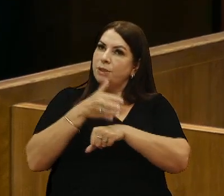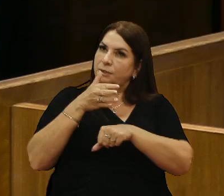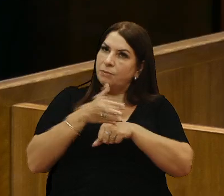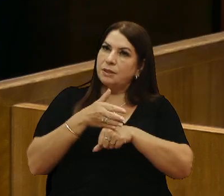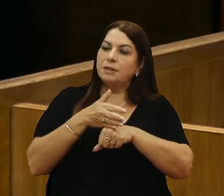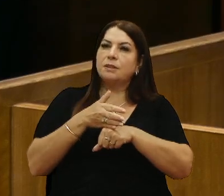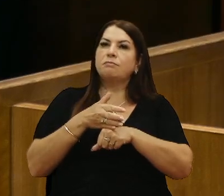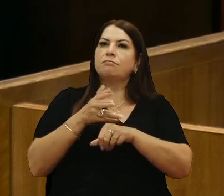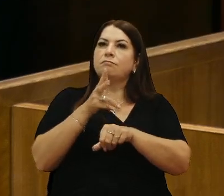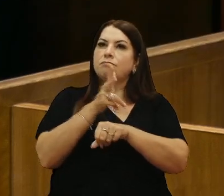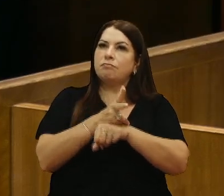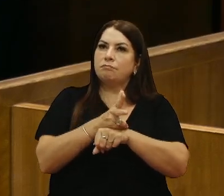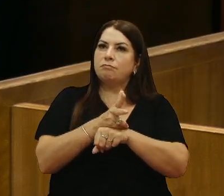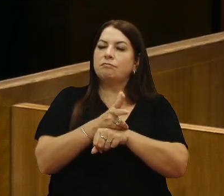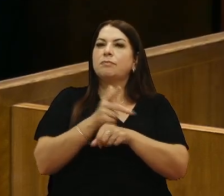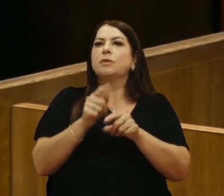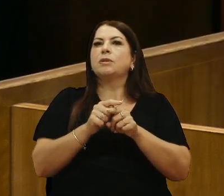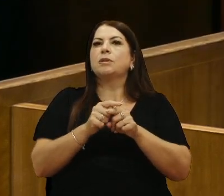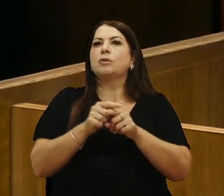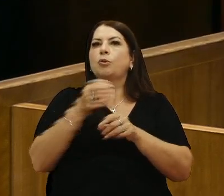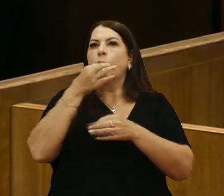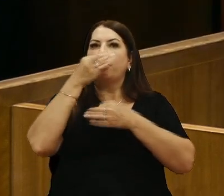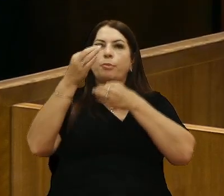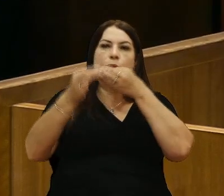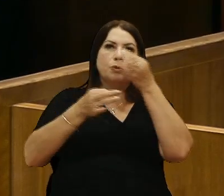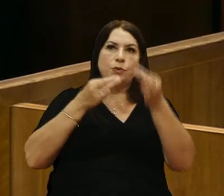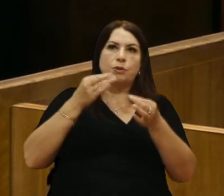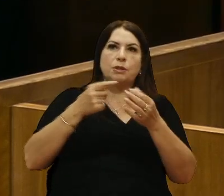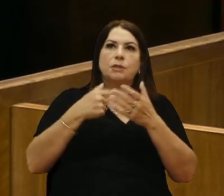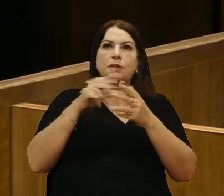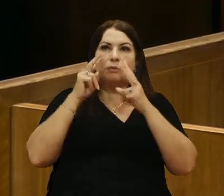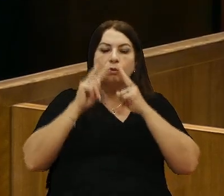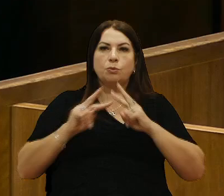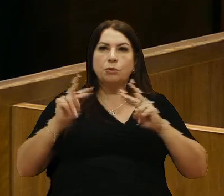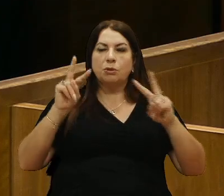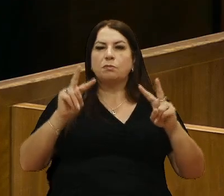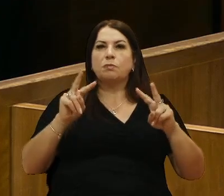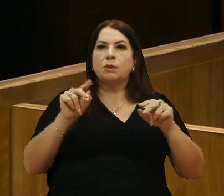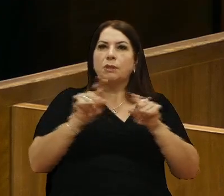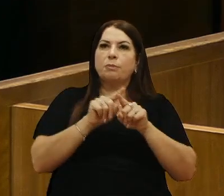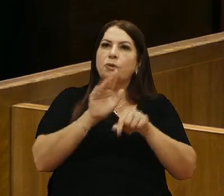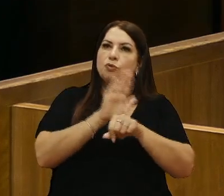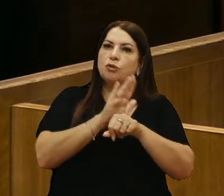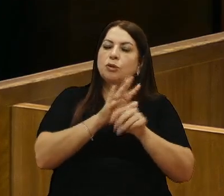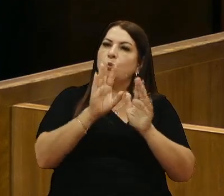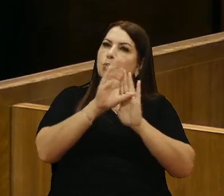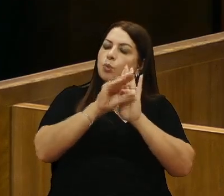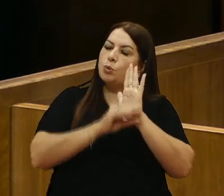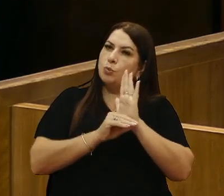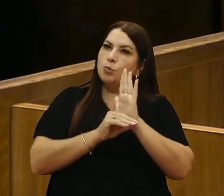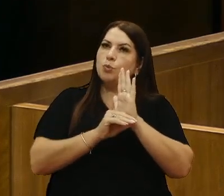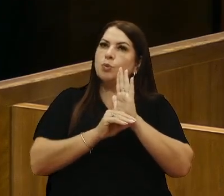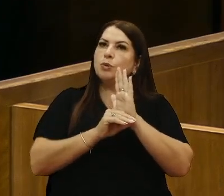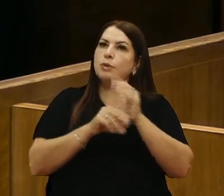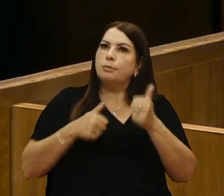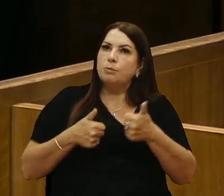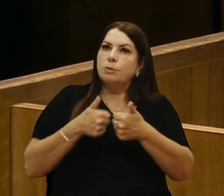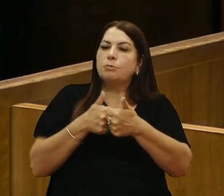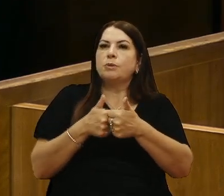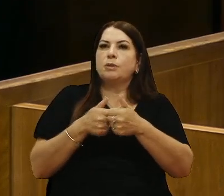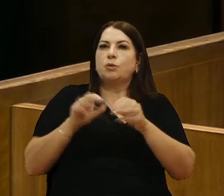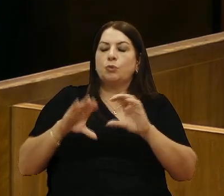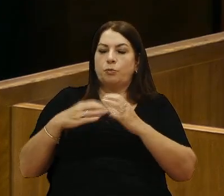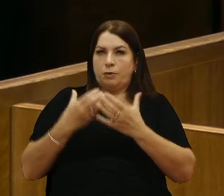das transmissões, como comentaristas, trazendo sua visão, contribuindo com conteúdos, com proximidade com